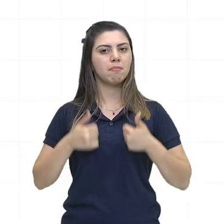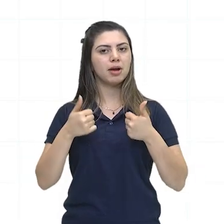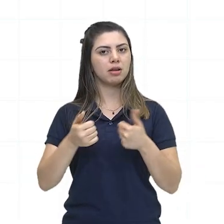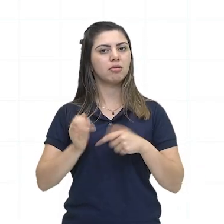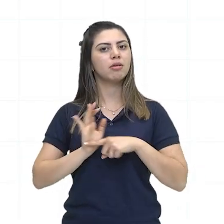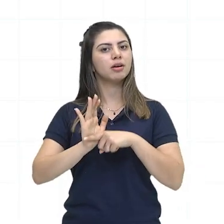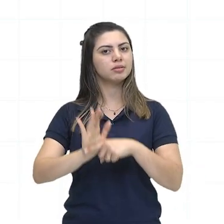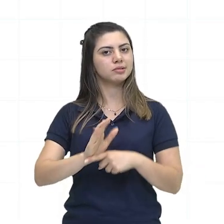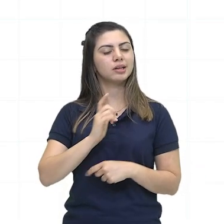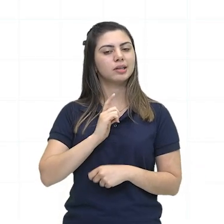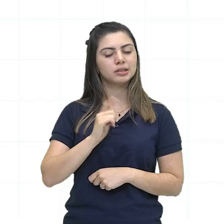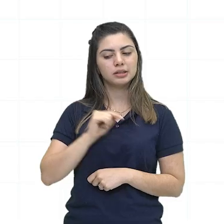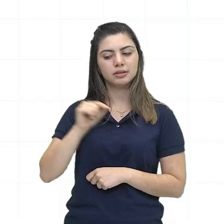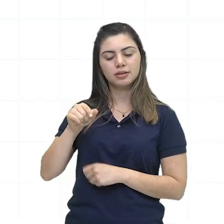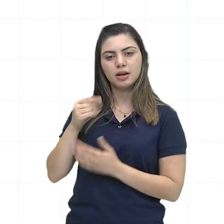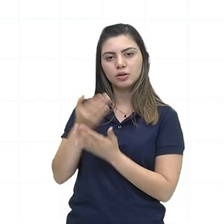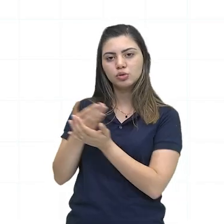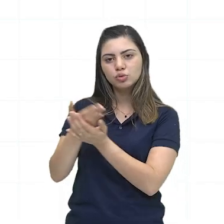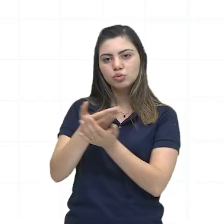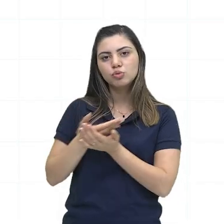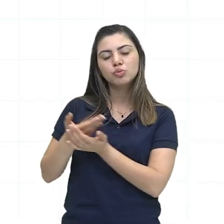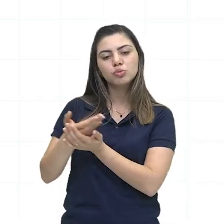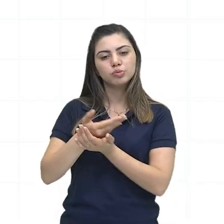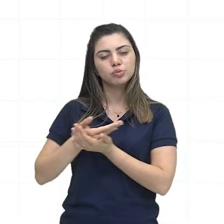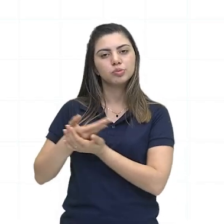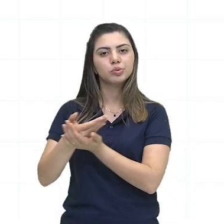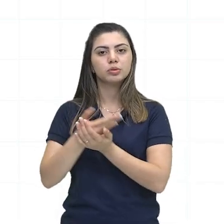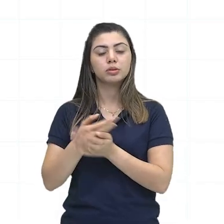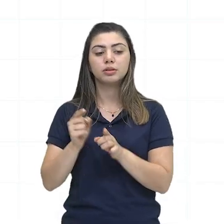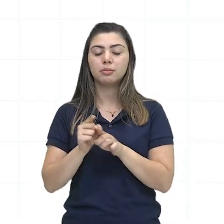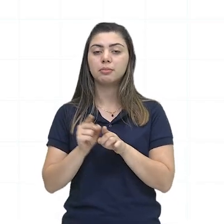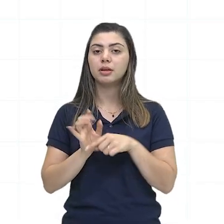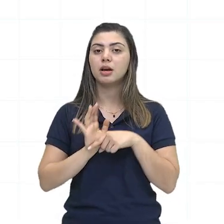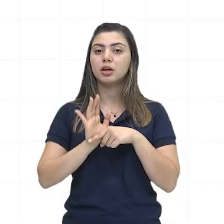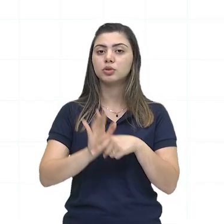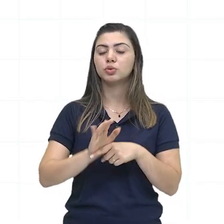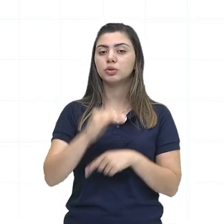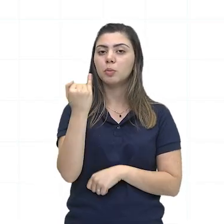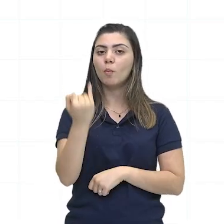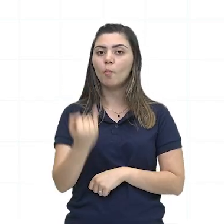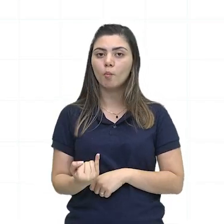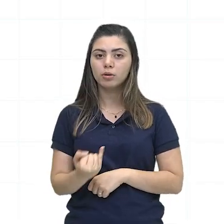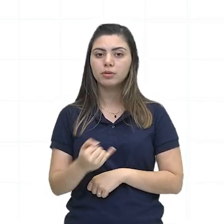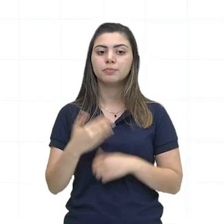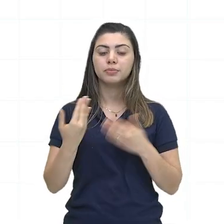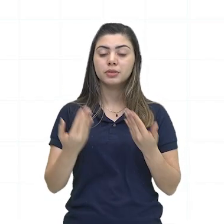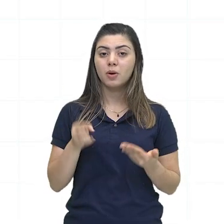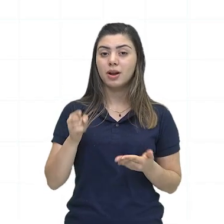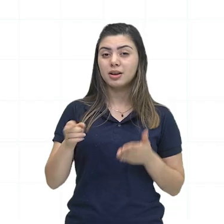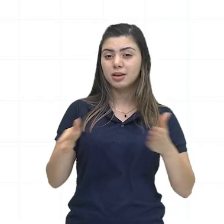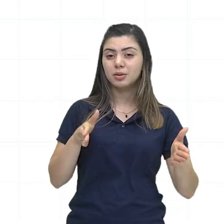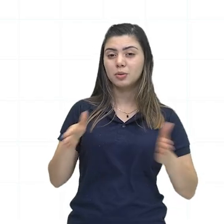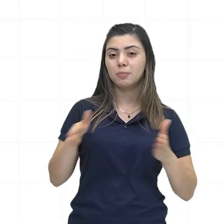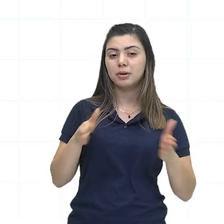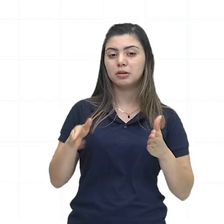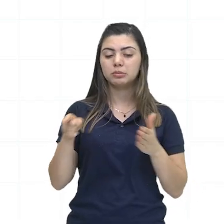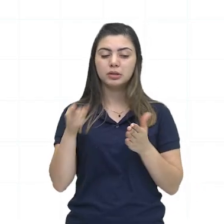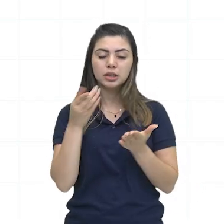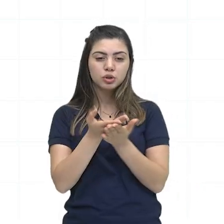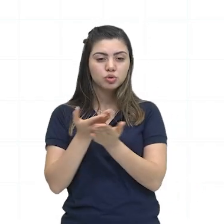condições cardiovasculares e também para o emagrecimento. Então, nessa década, ele começou a